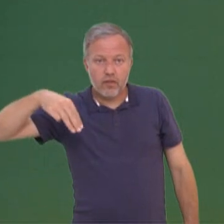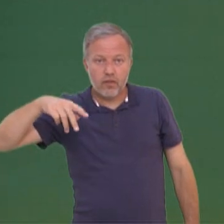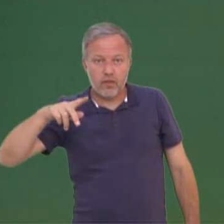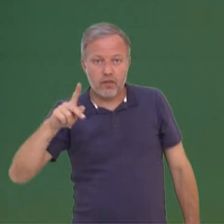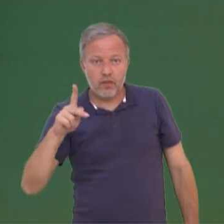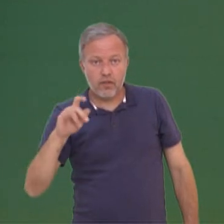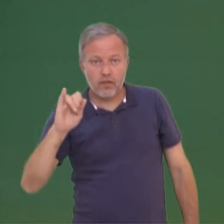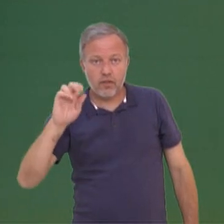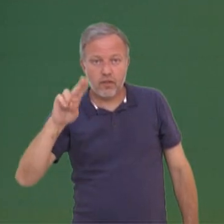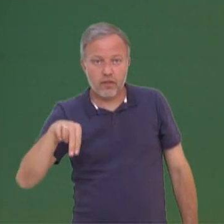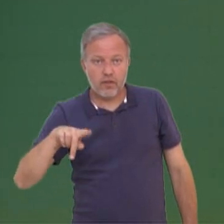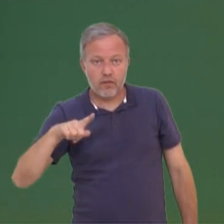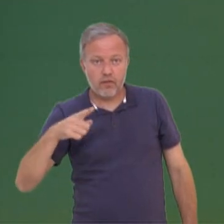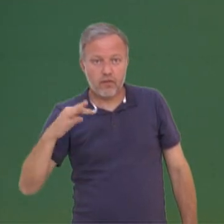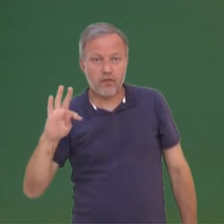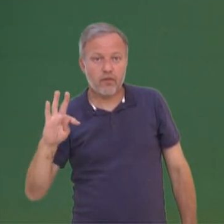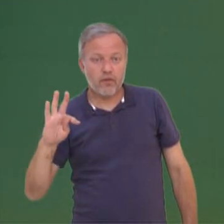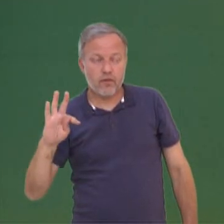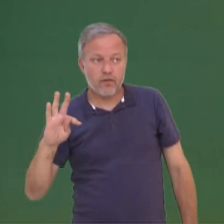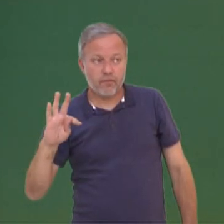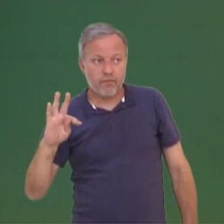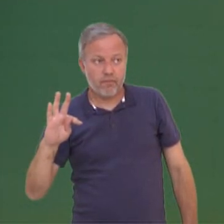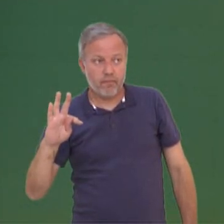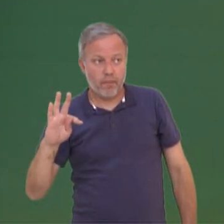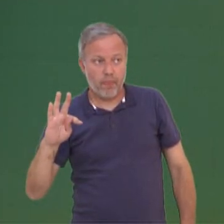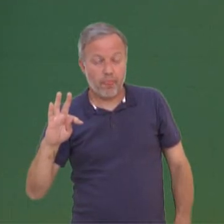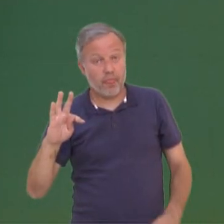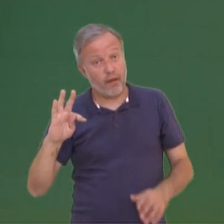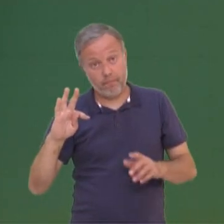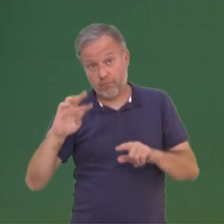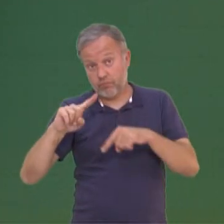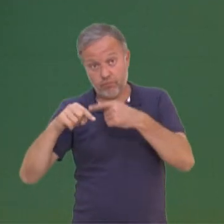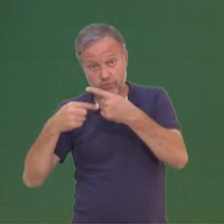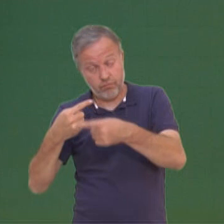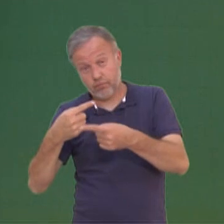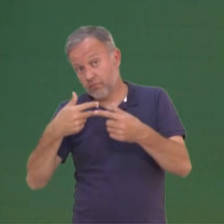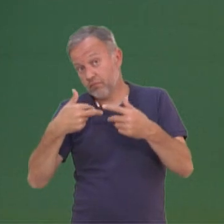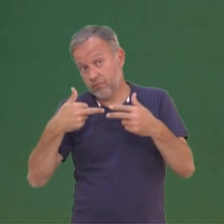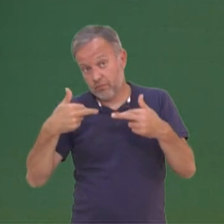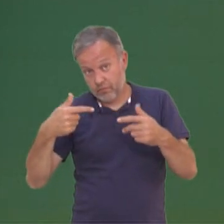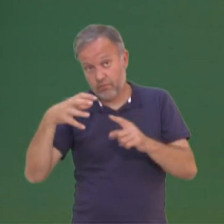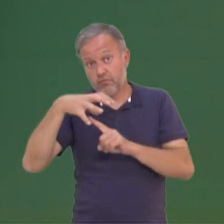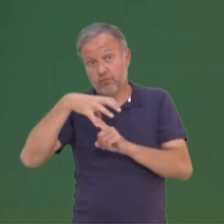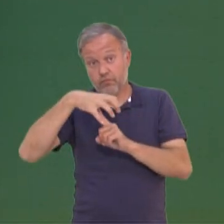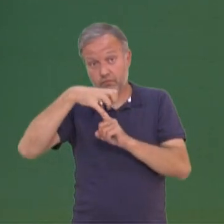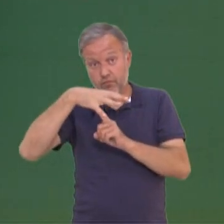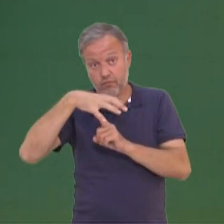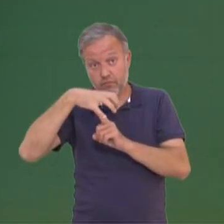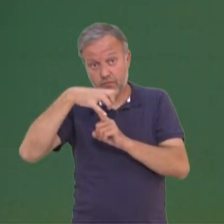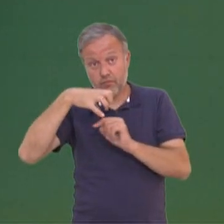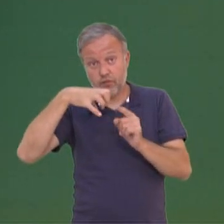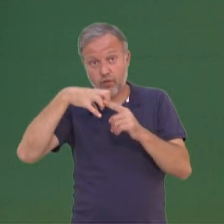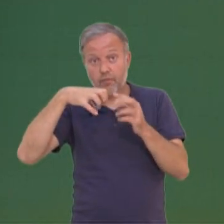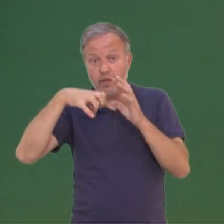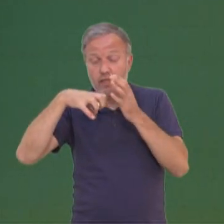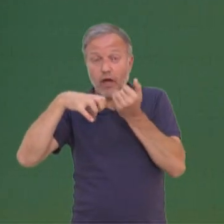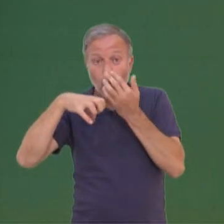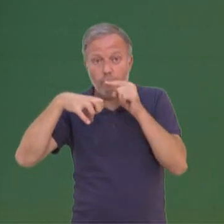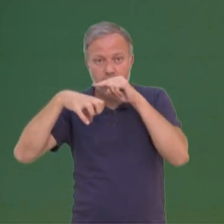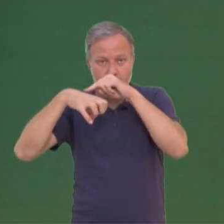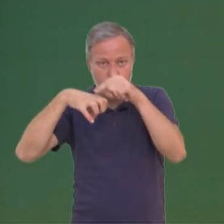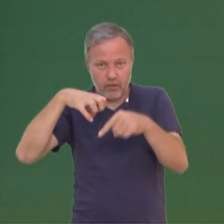está dentro do solo. Quando come um shiitake, um shimeji, que são outros fungos, cogumelos, você está comendo a parte reprodutiva dele.